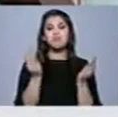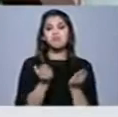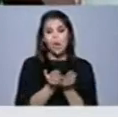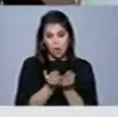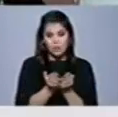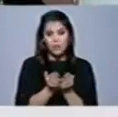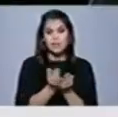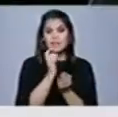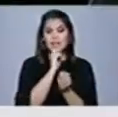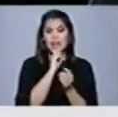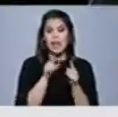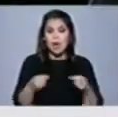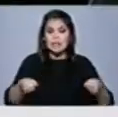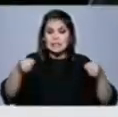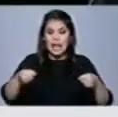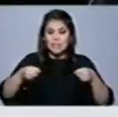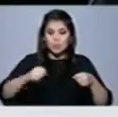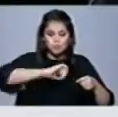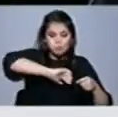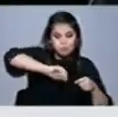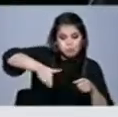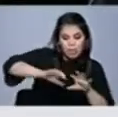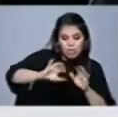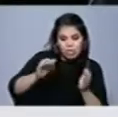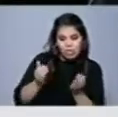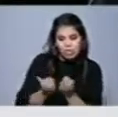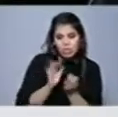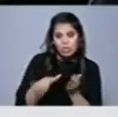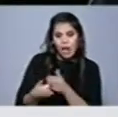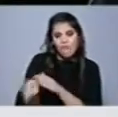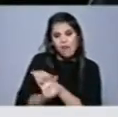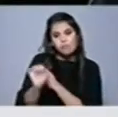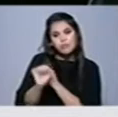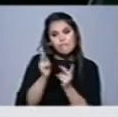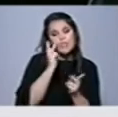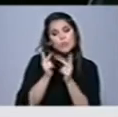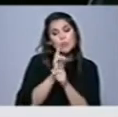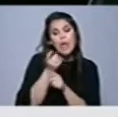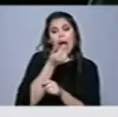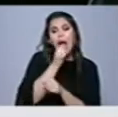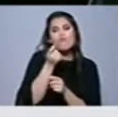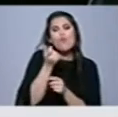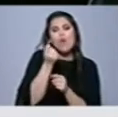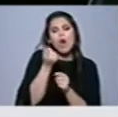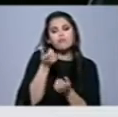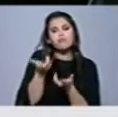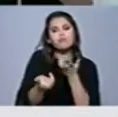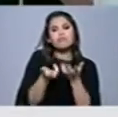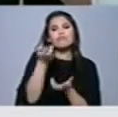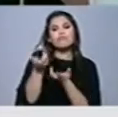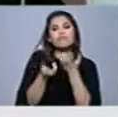comece a descolar das paredes do tacho e que faça uma bola. Eu já tenho aqui a água quase a fervilhar, já se